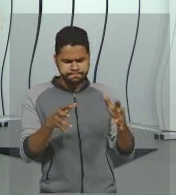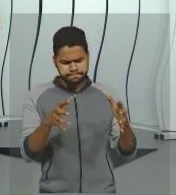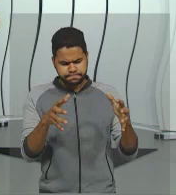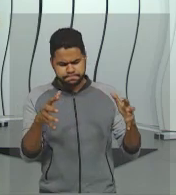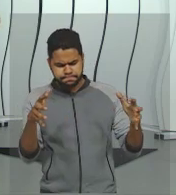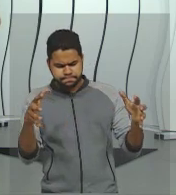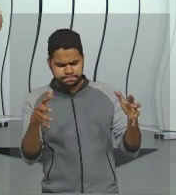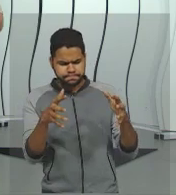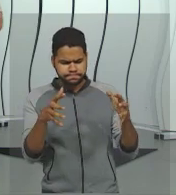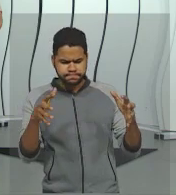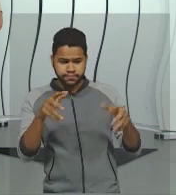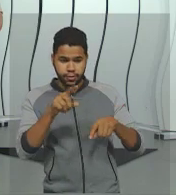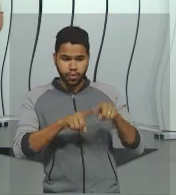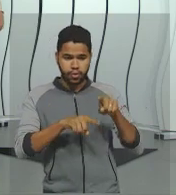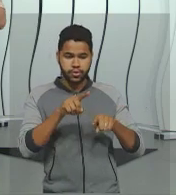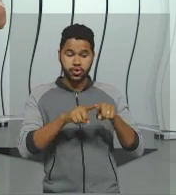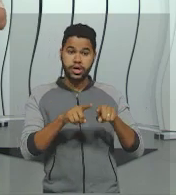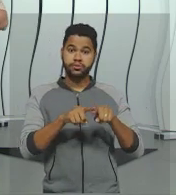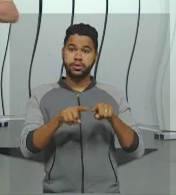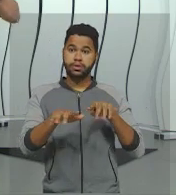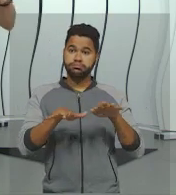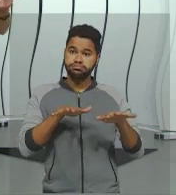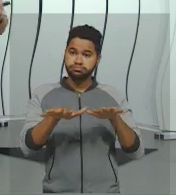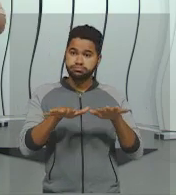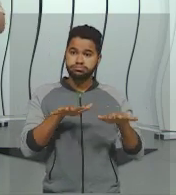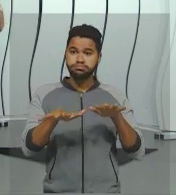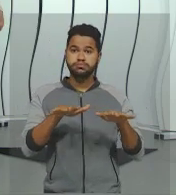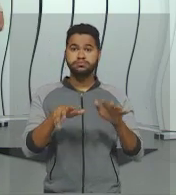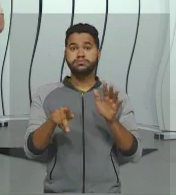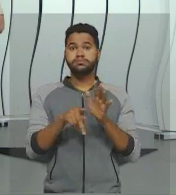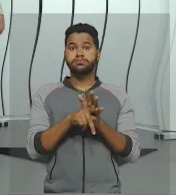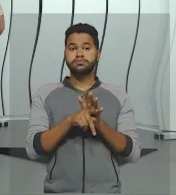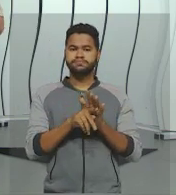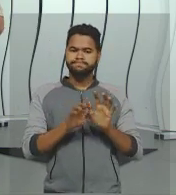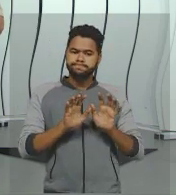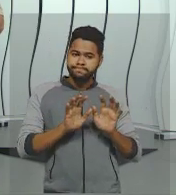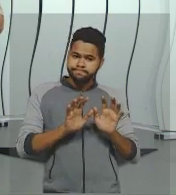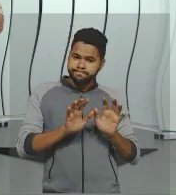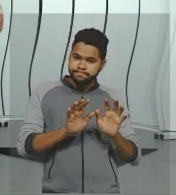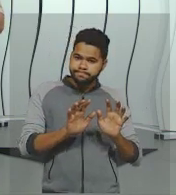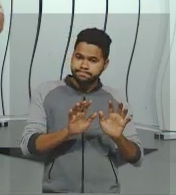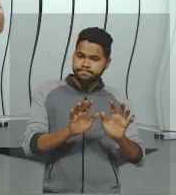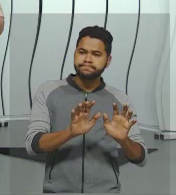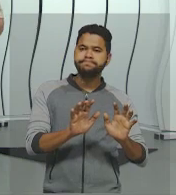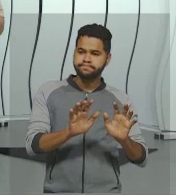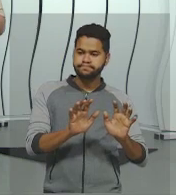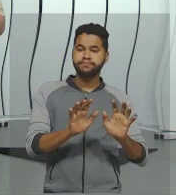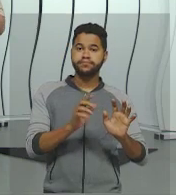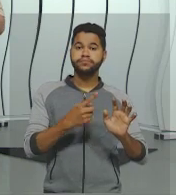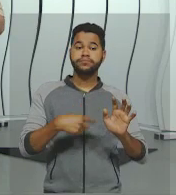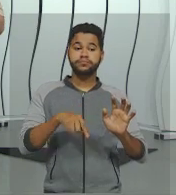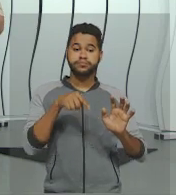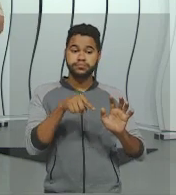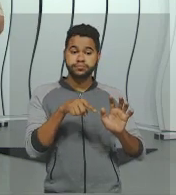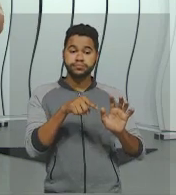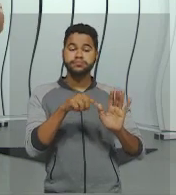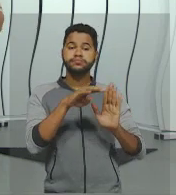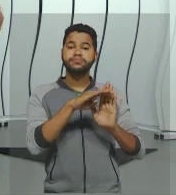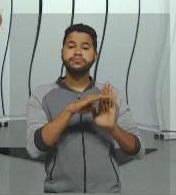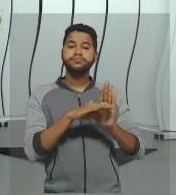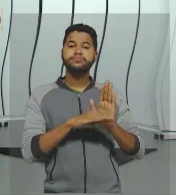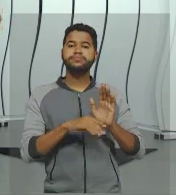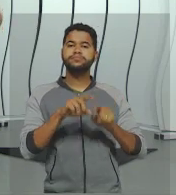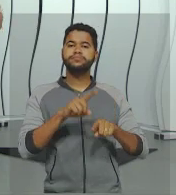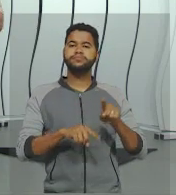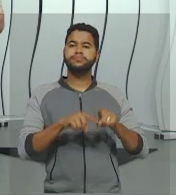do objeto que está em movimento ou sob a ação de algumas forças, a gente classifica esse objeto